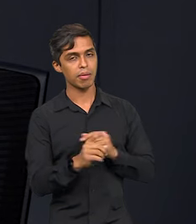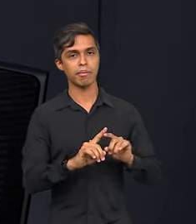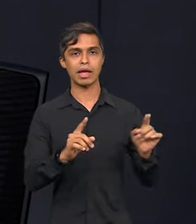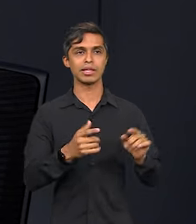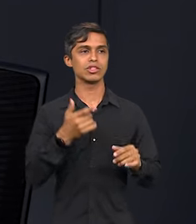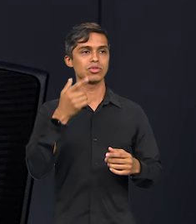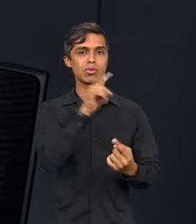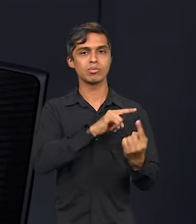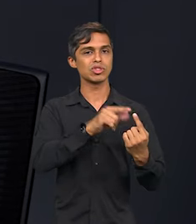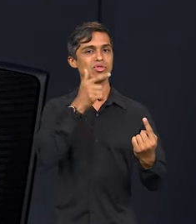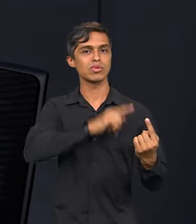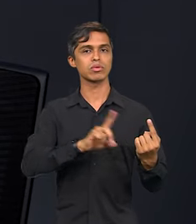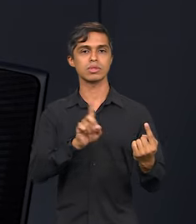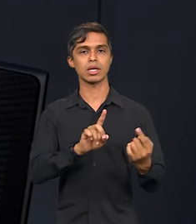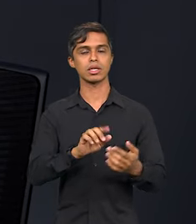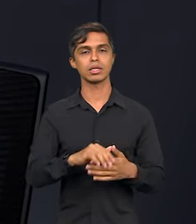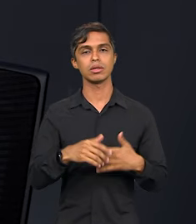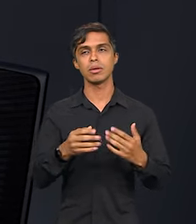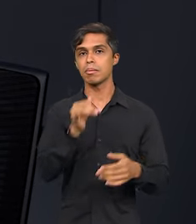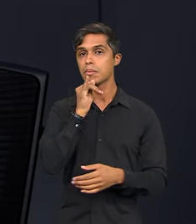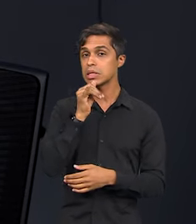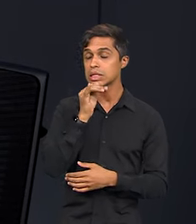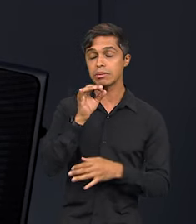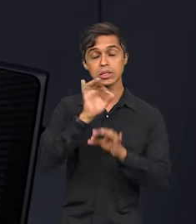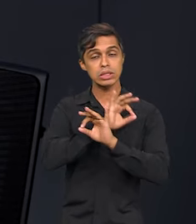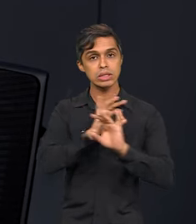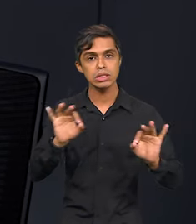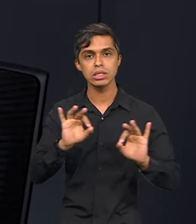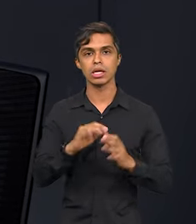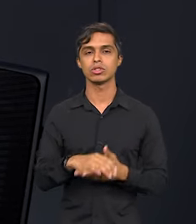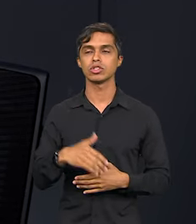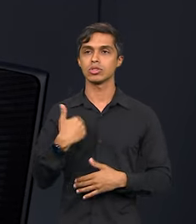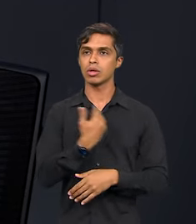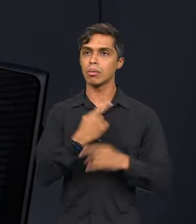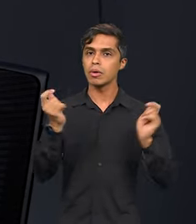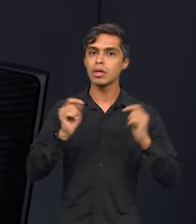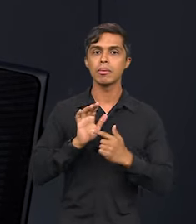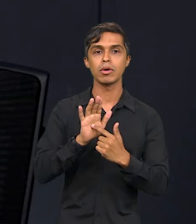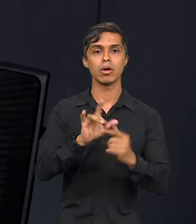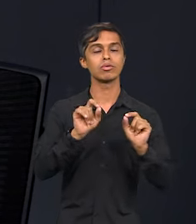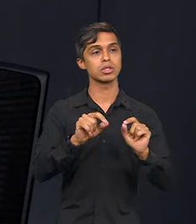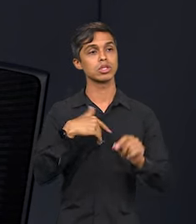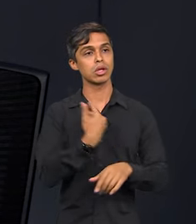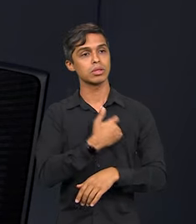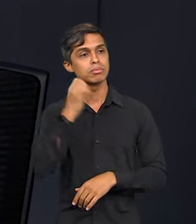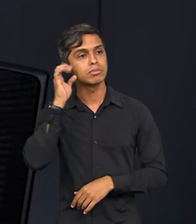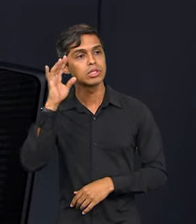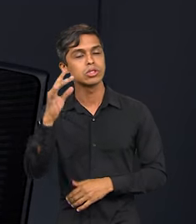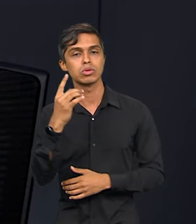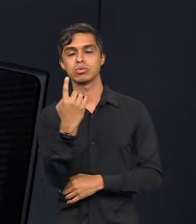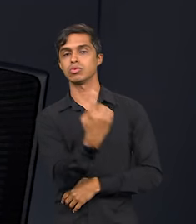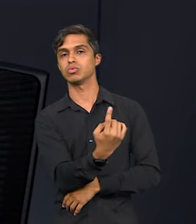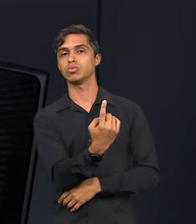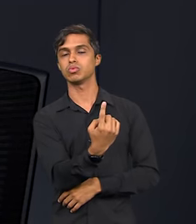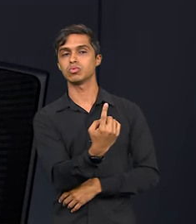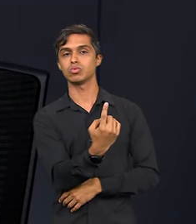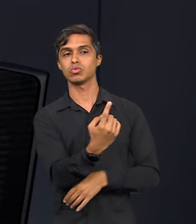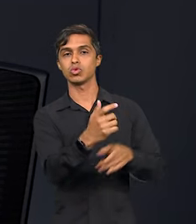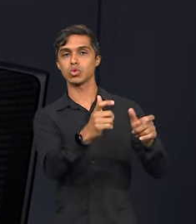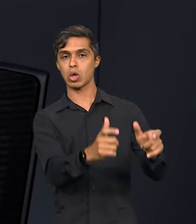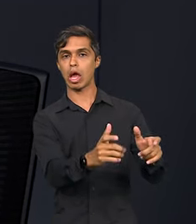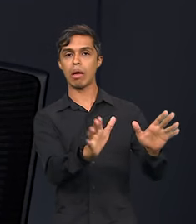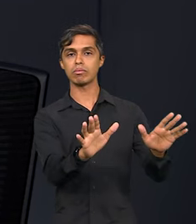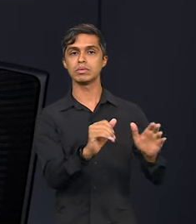e não atinge o resultado esperado um exemplo prático que pode ilustrar isso é a gente imaginar uma determinada eh